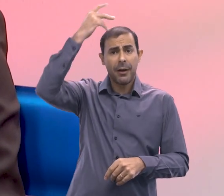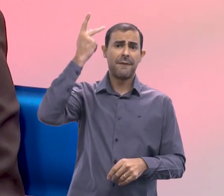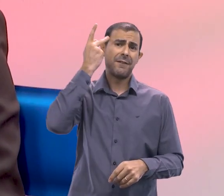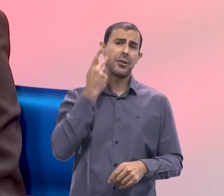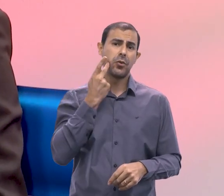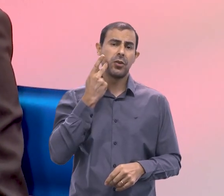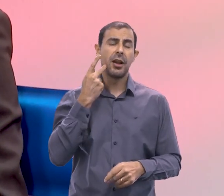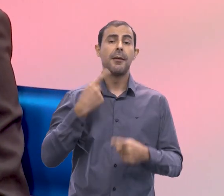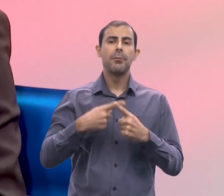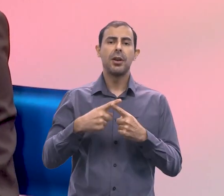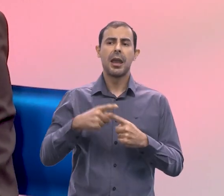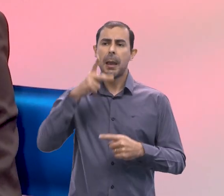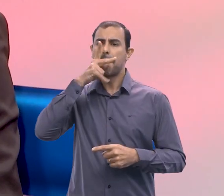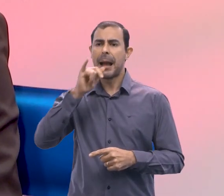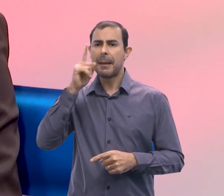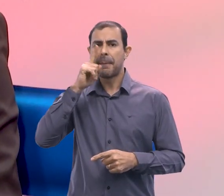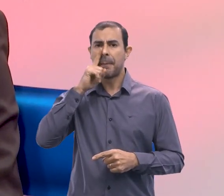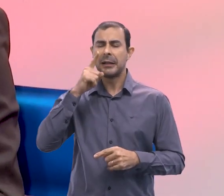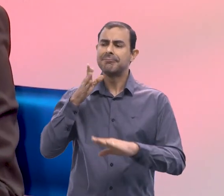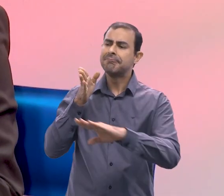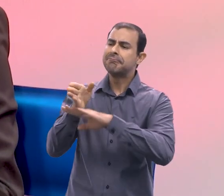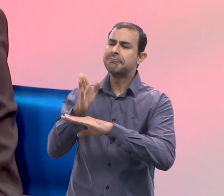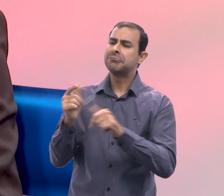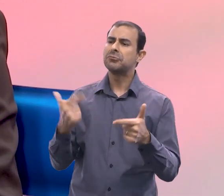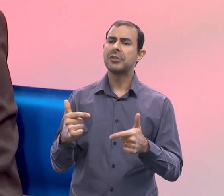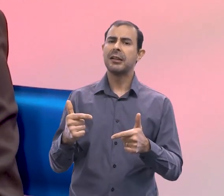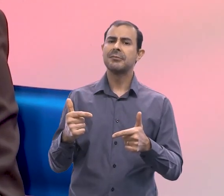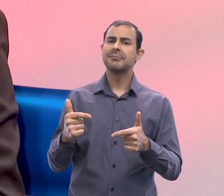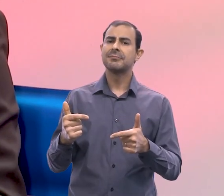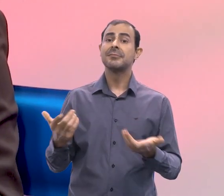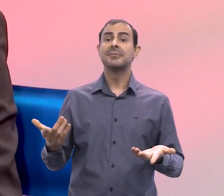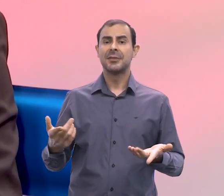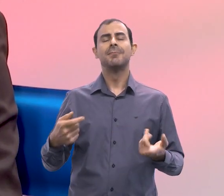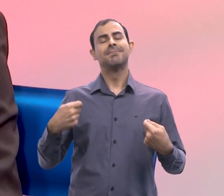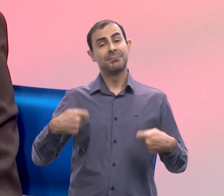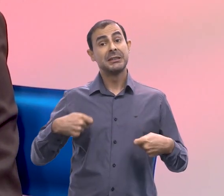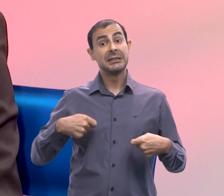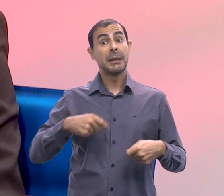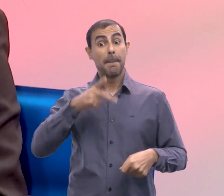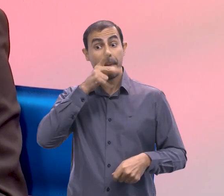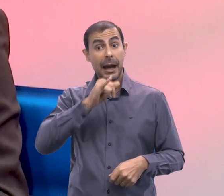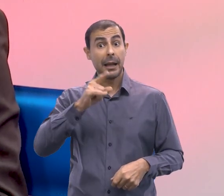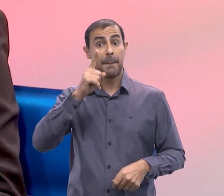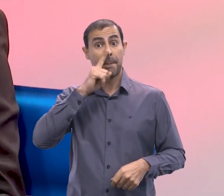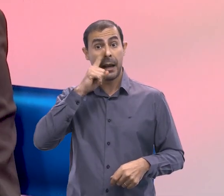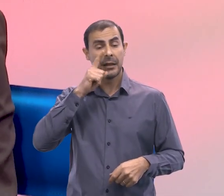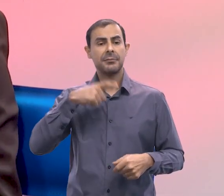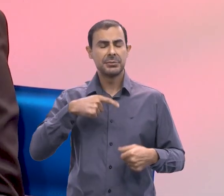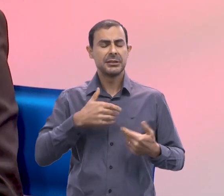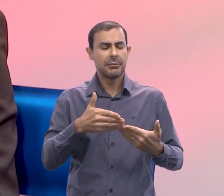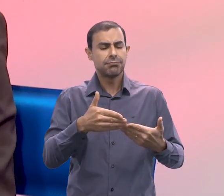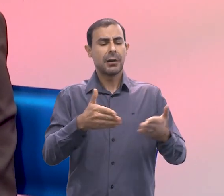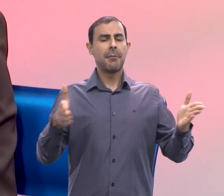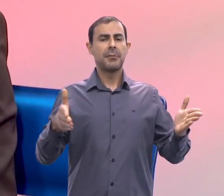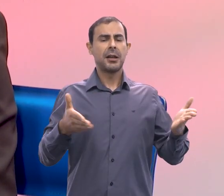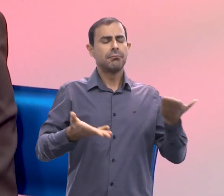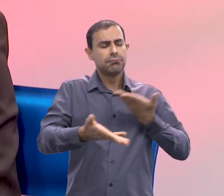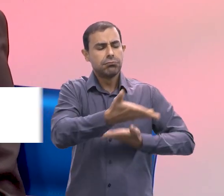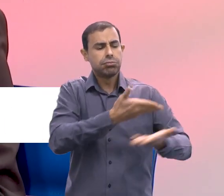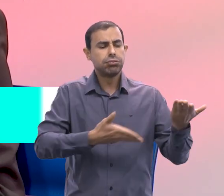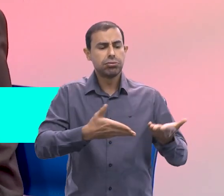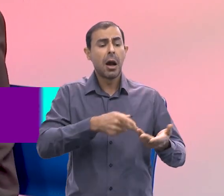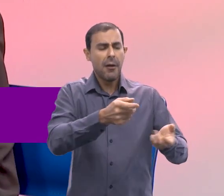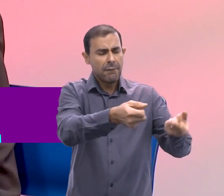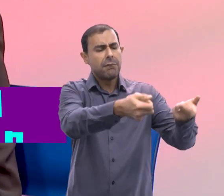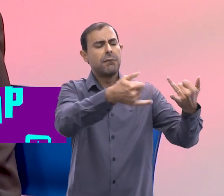pais, porque não tem acesso a esse pai. Então a gente precisa quebrar isso e dialogar com o filho, ter espaço de circulação da